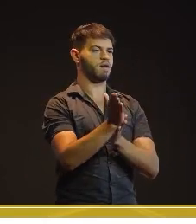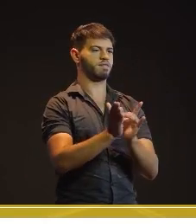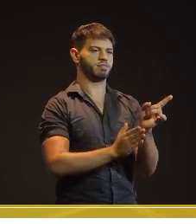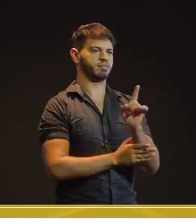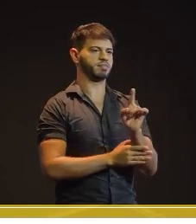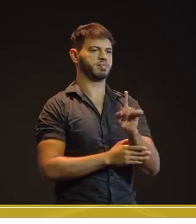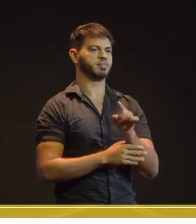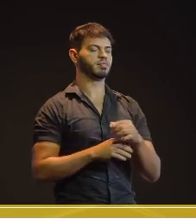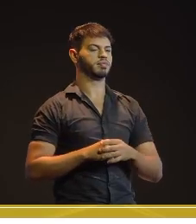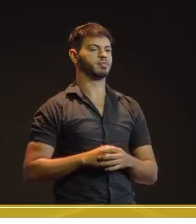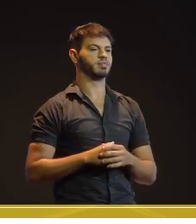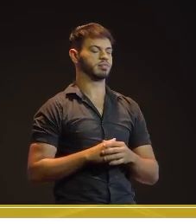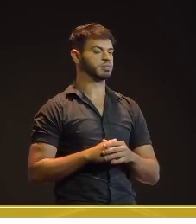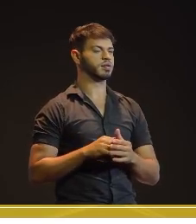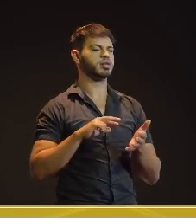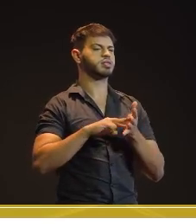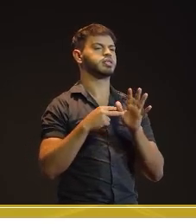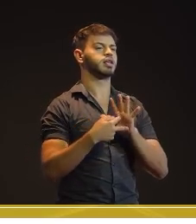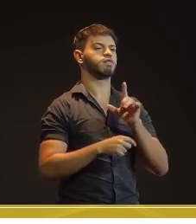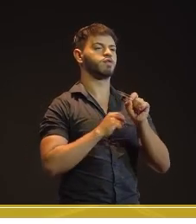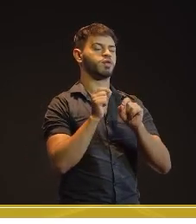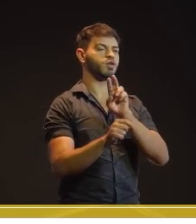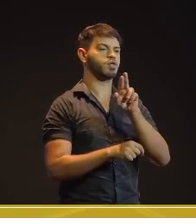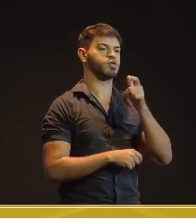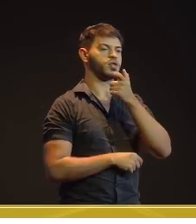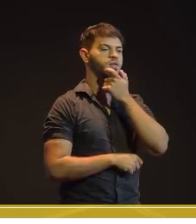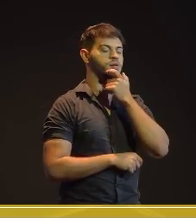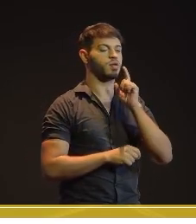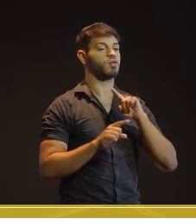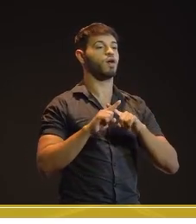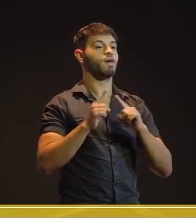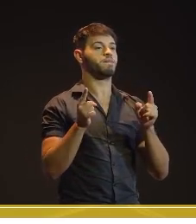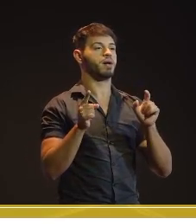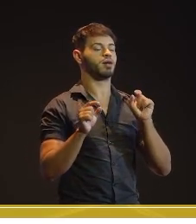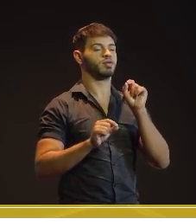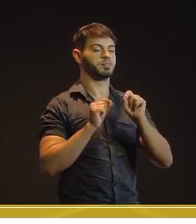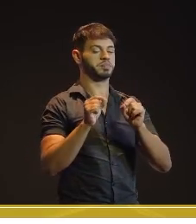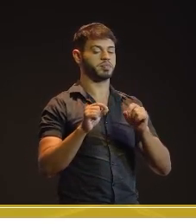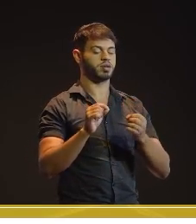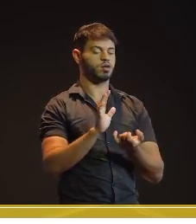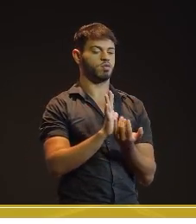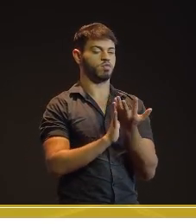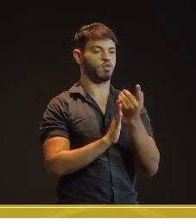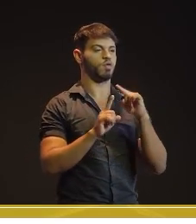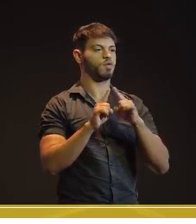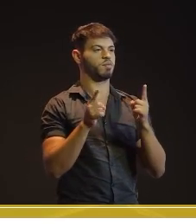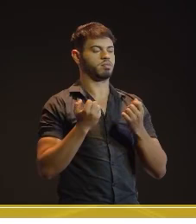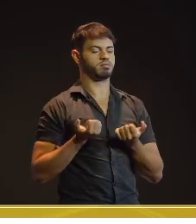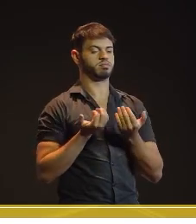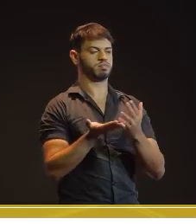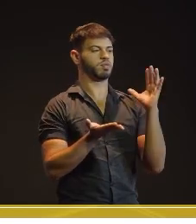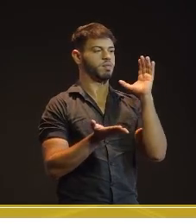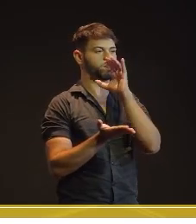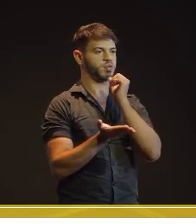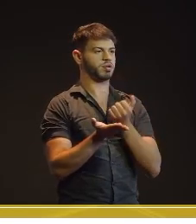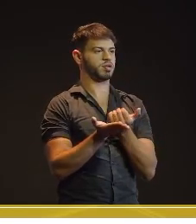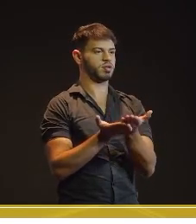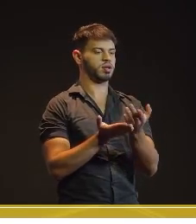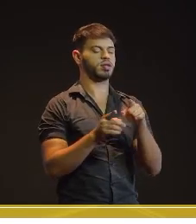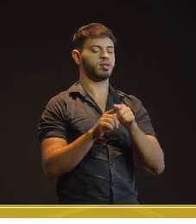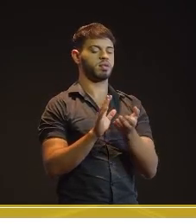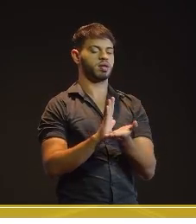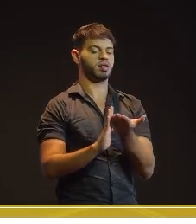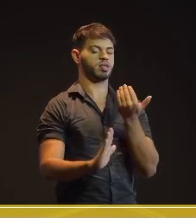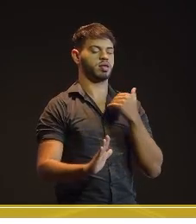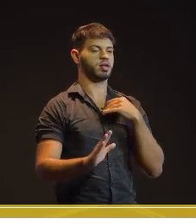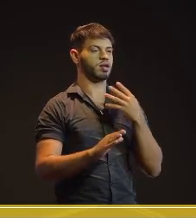chama derating. O que significa isso? Quanto mais quente o inversor, menos potência ele entrega. Tinha inversor